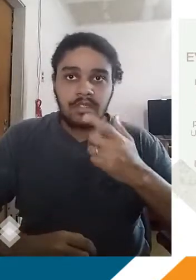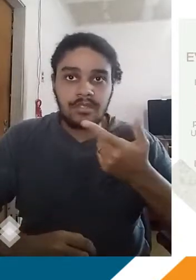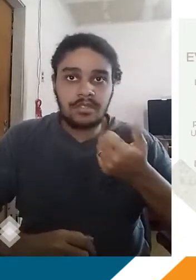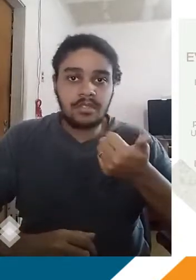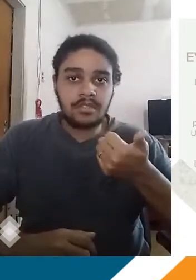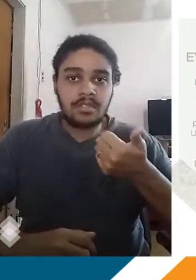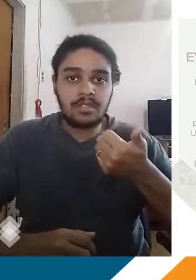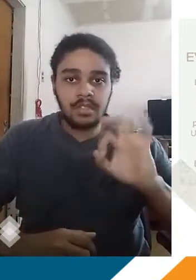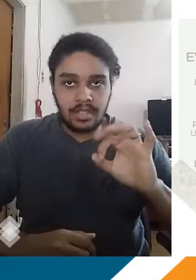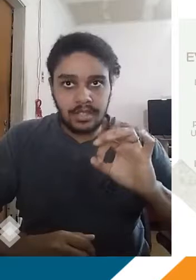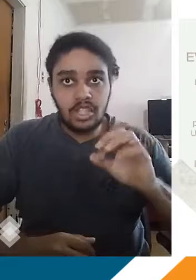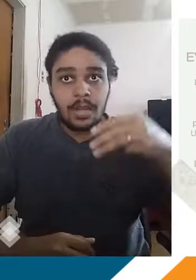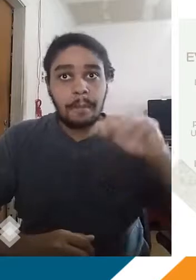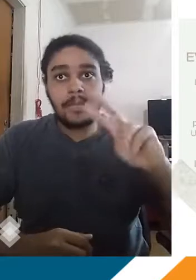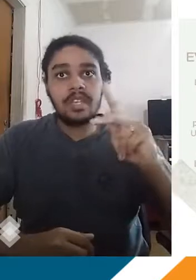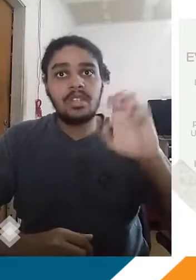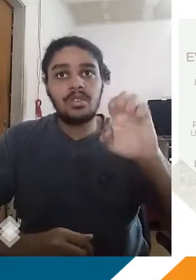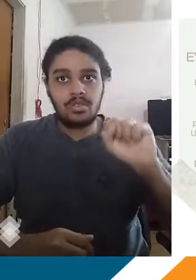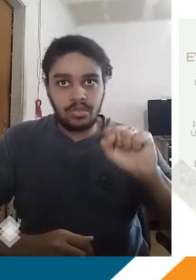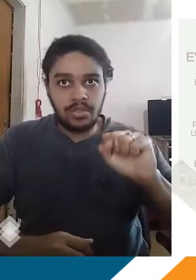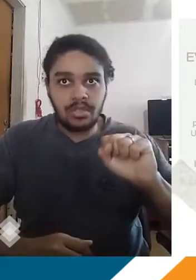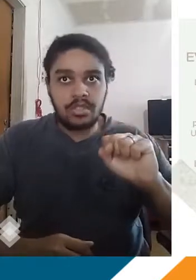Estatística, chegamos à marca de